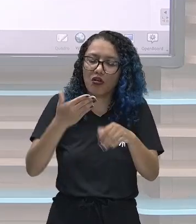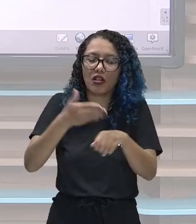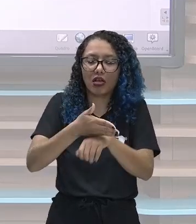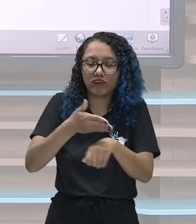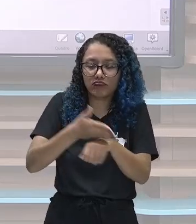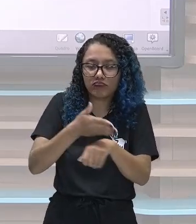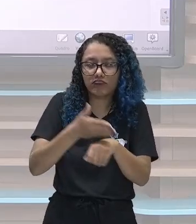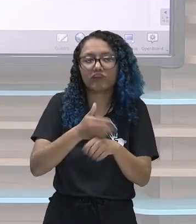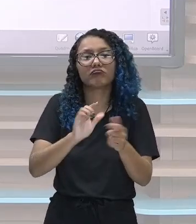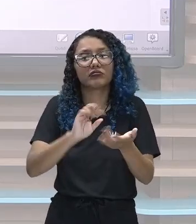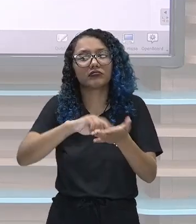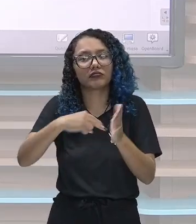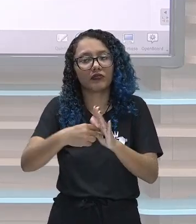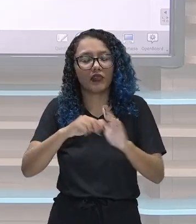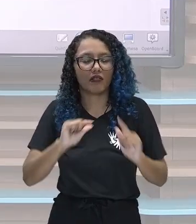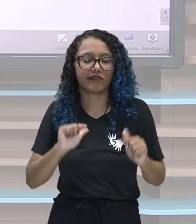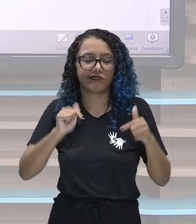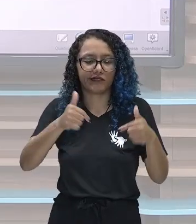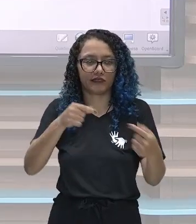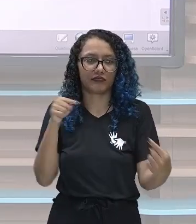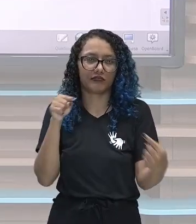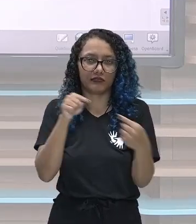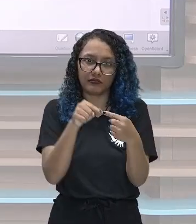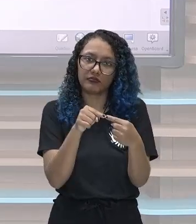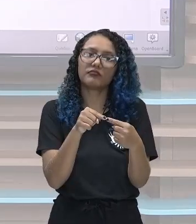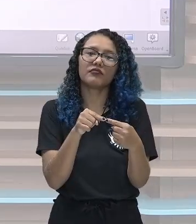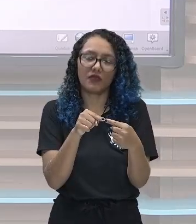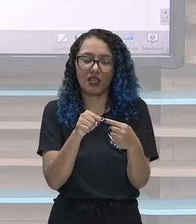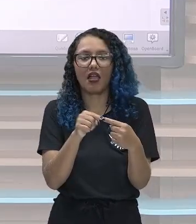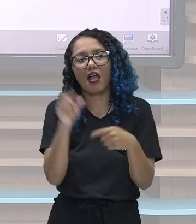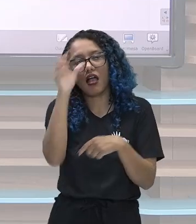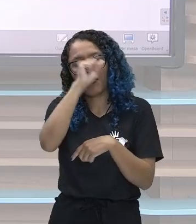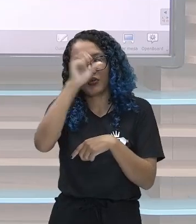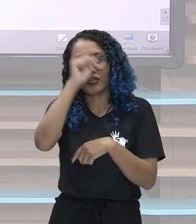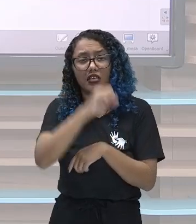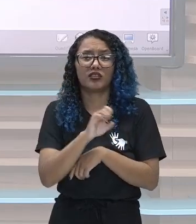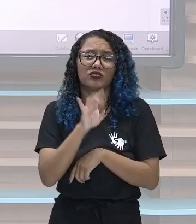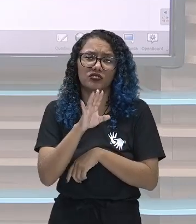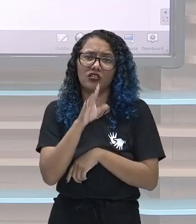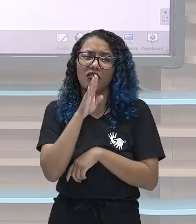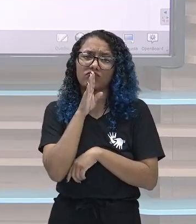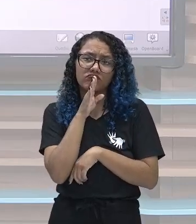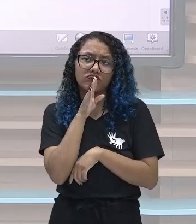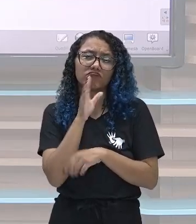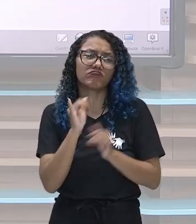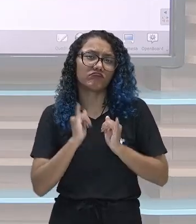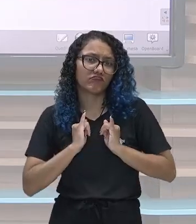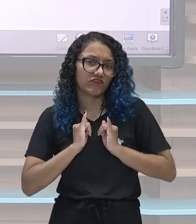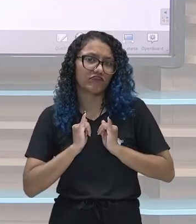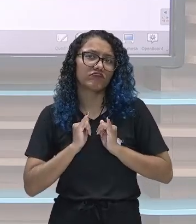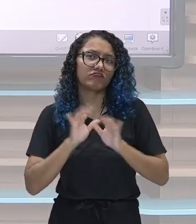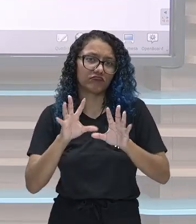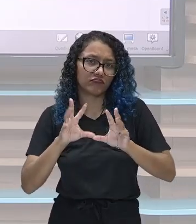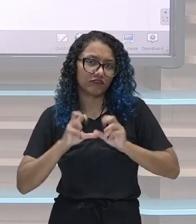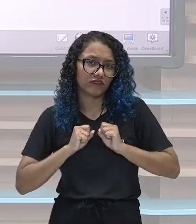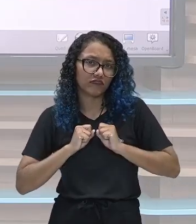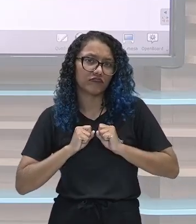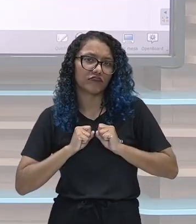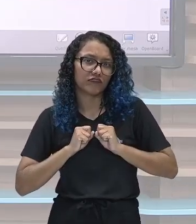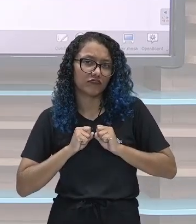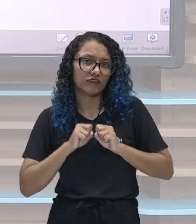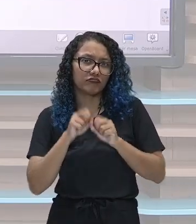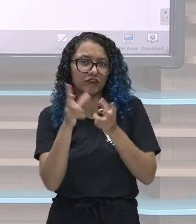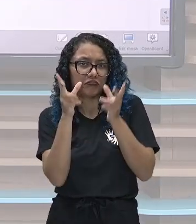ser ativo para a sua aprendizagem. Então, você não vai ser mais apenas um receptor de conhecimento, né, vai estar sentadinho